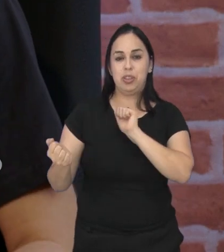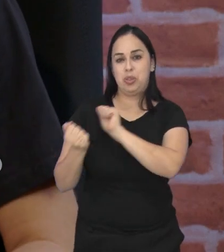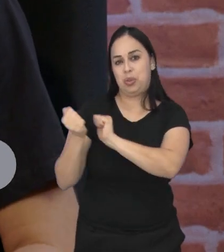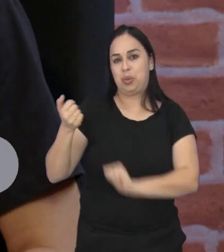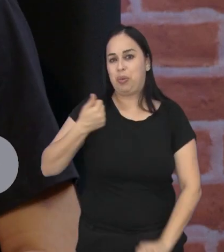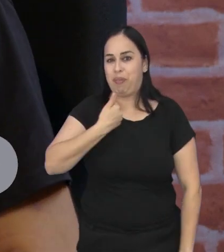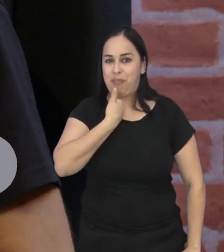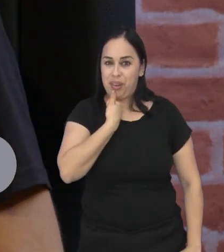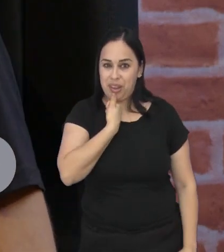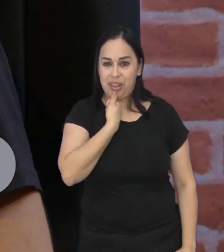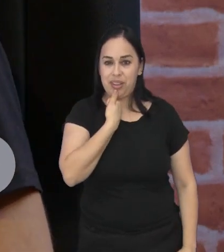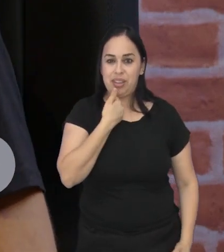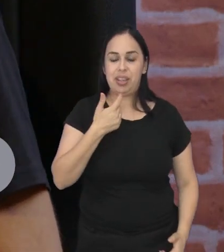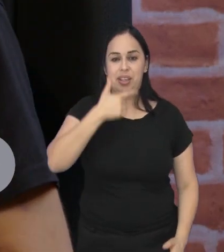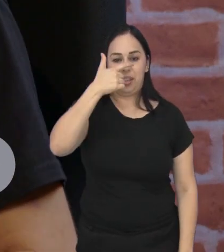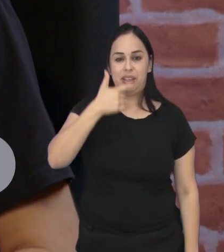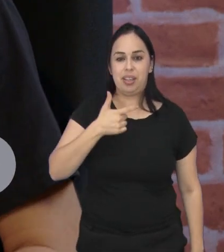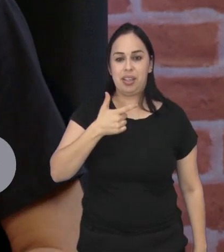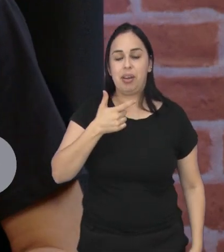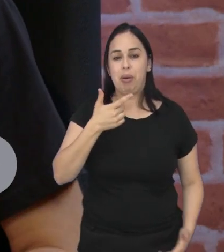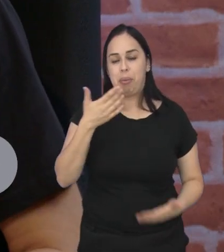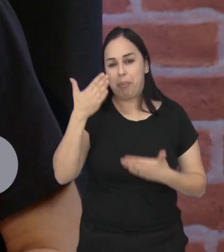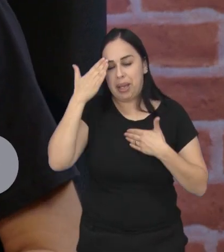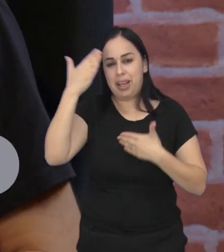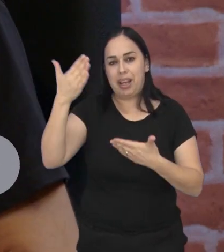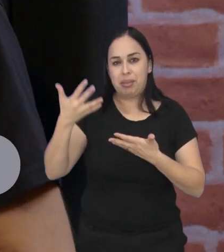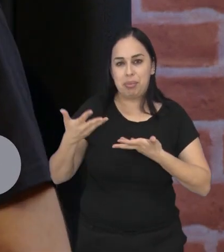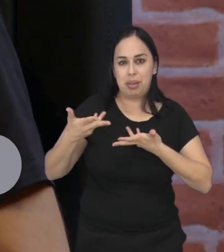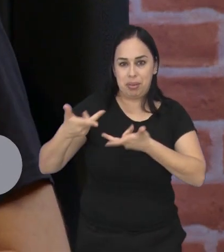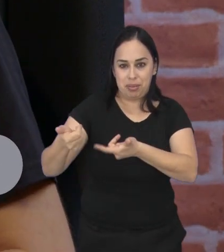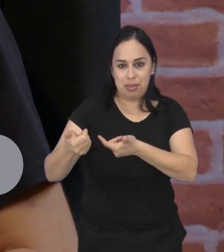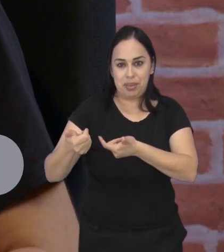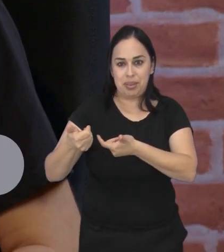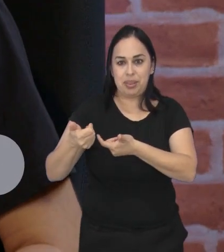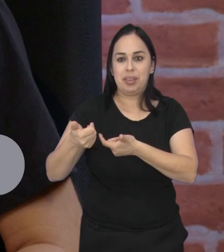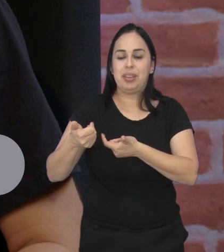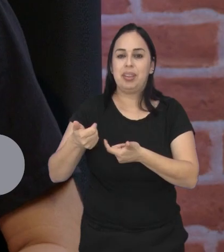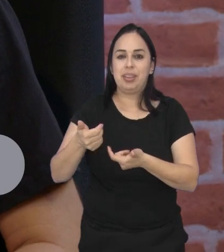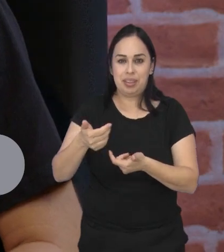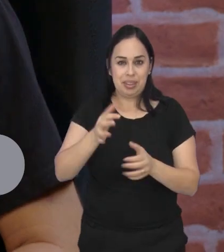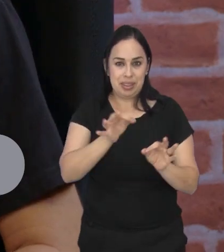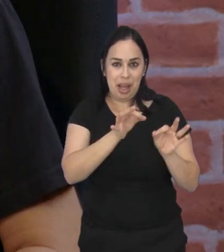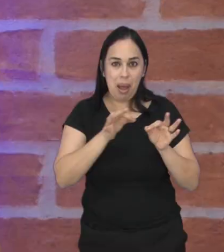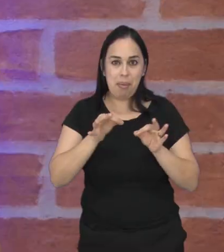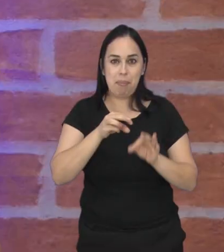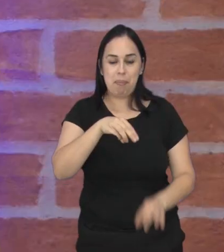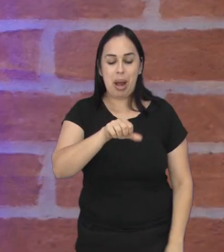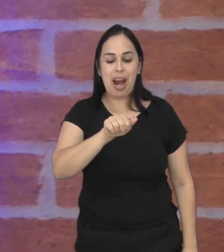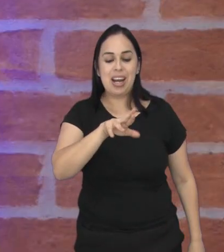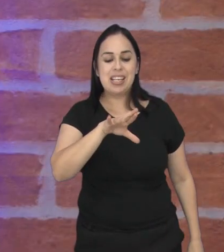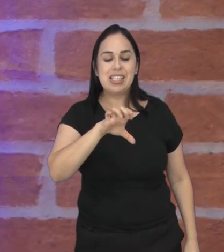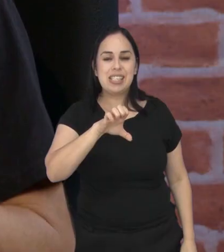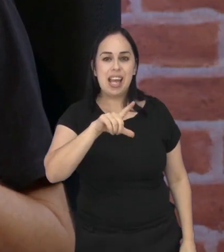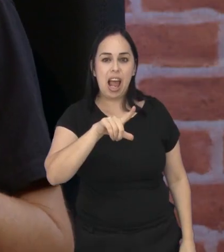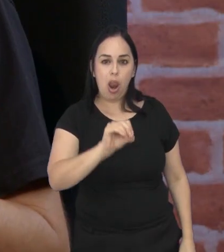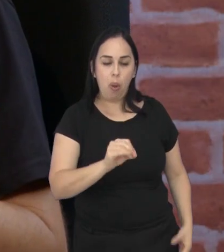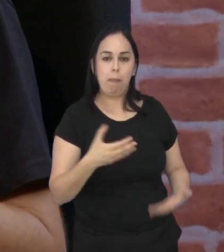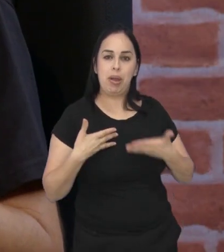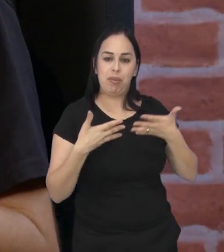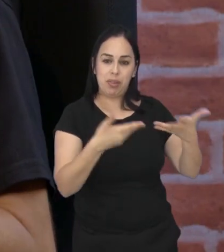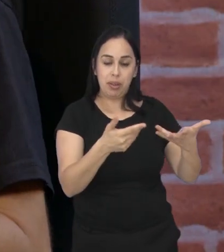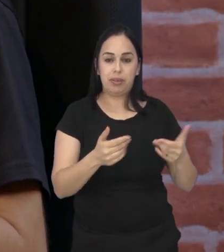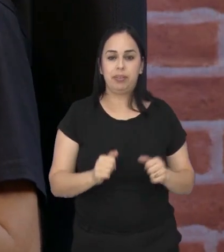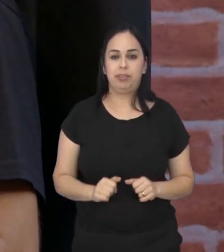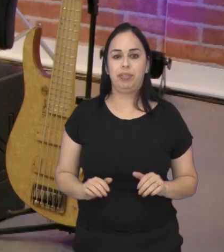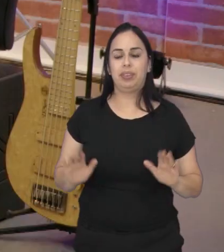Na companhia do Vitor, todo mundo. Agradecer ao Marcelo pelo convite. Em breve a gente vai ter coisa do Marcelo aí também, né, Marcelo? Tem produção vindo aí? Tamo junto,